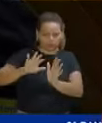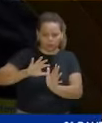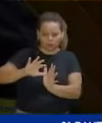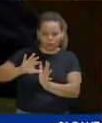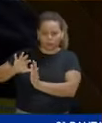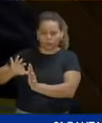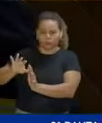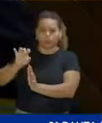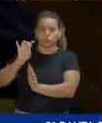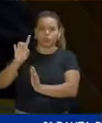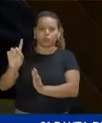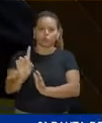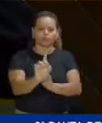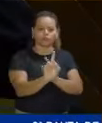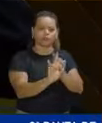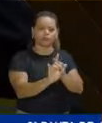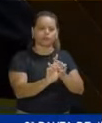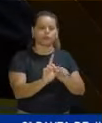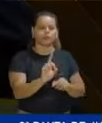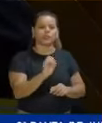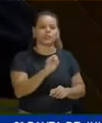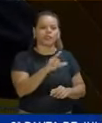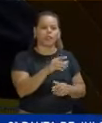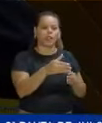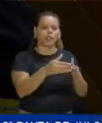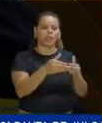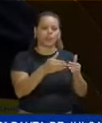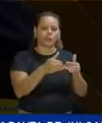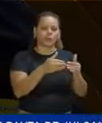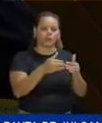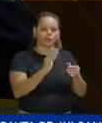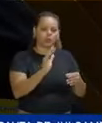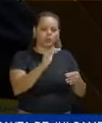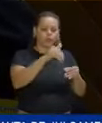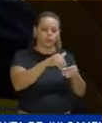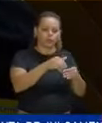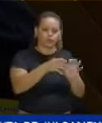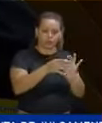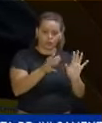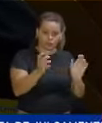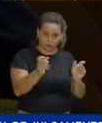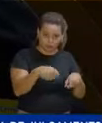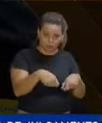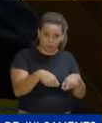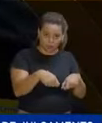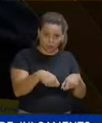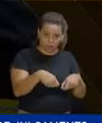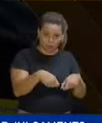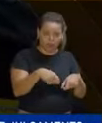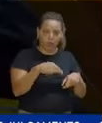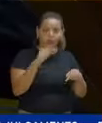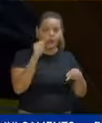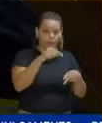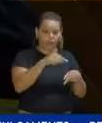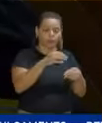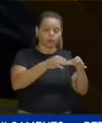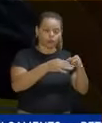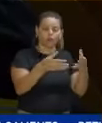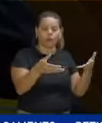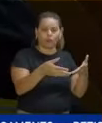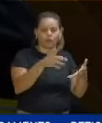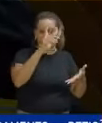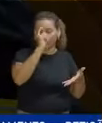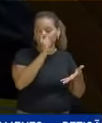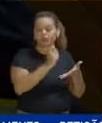renúncia da candidatura implica em renúncia de procuração. Porque é certo